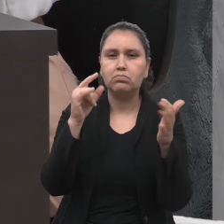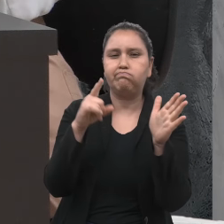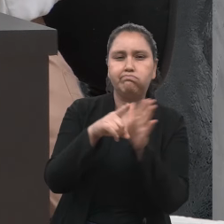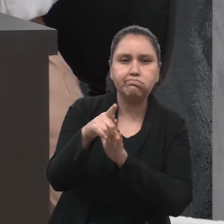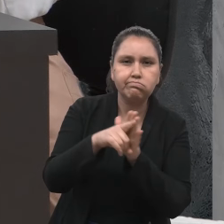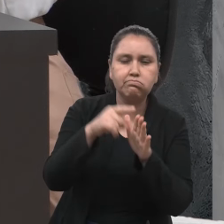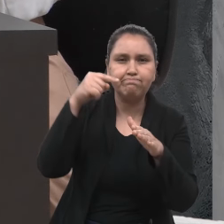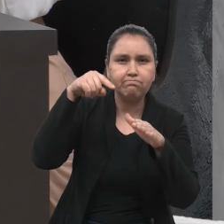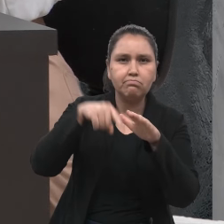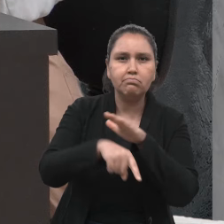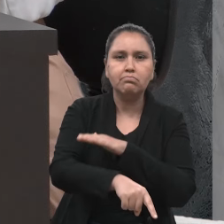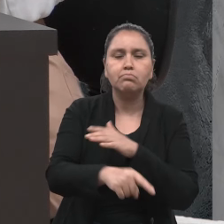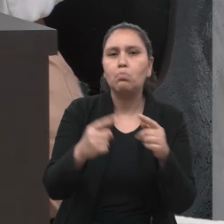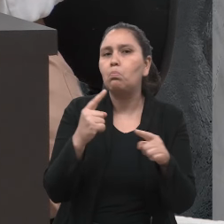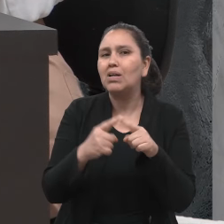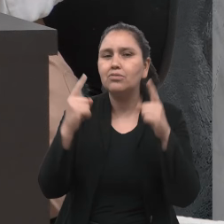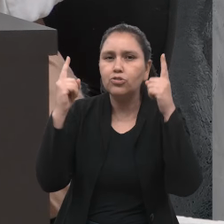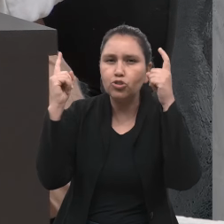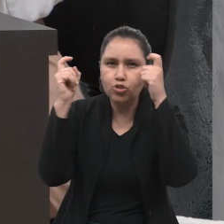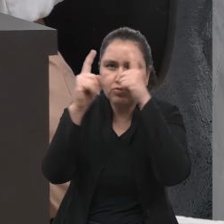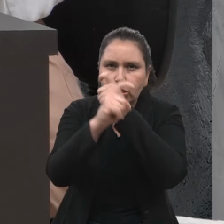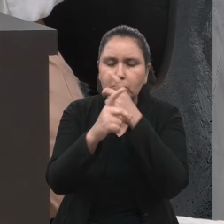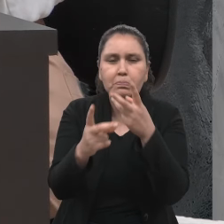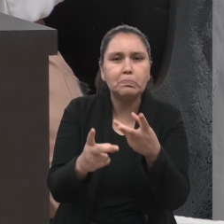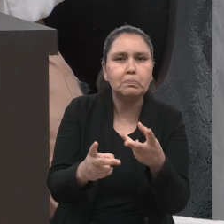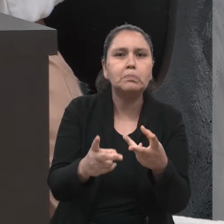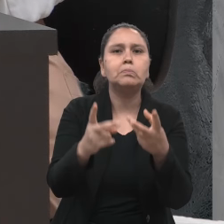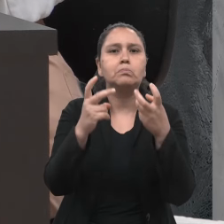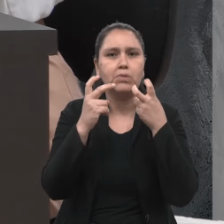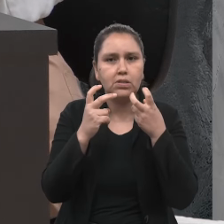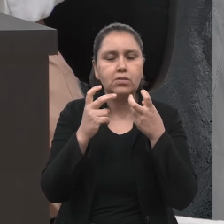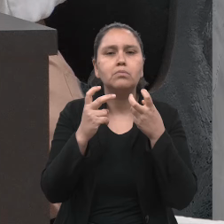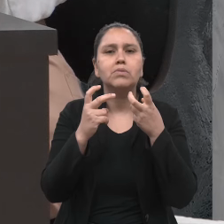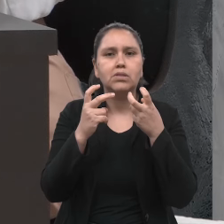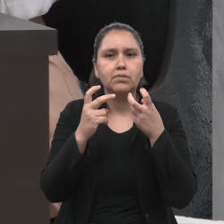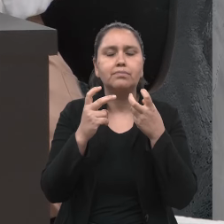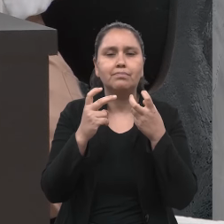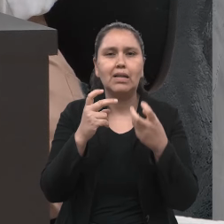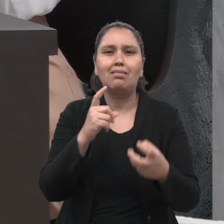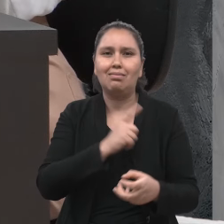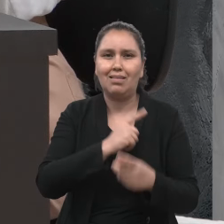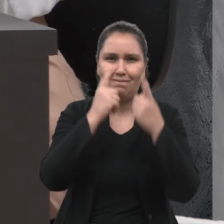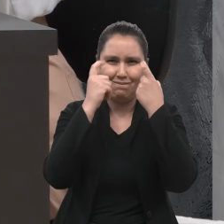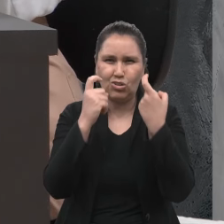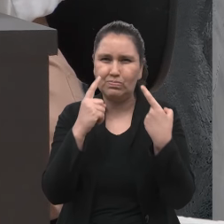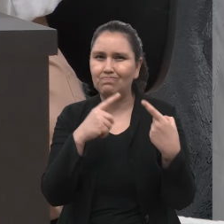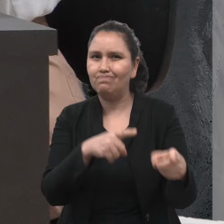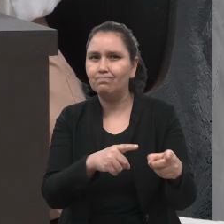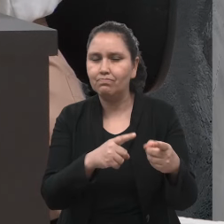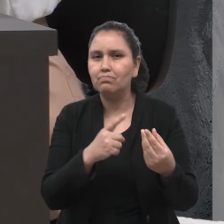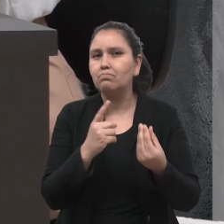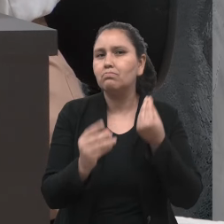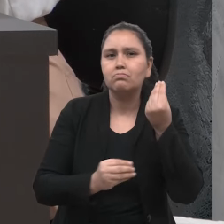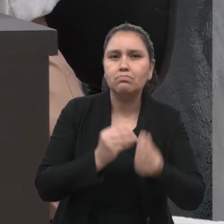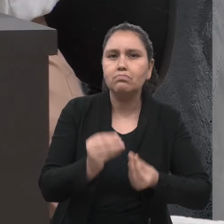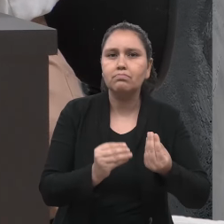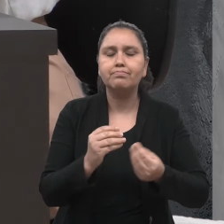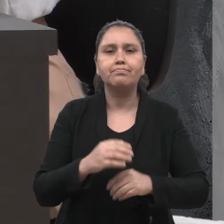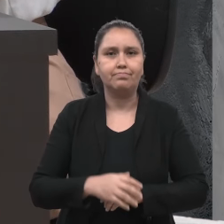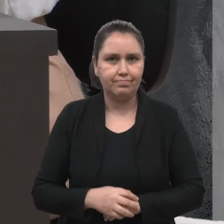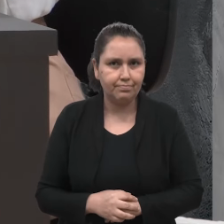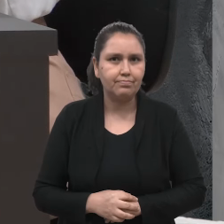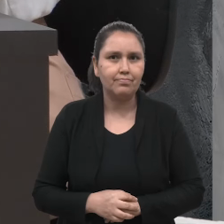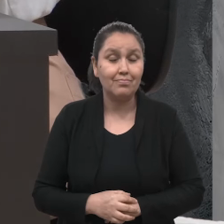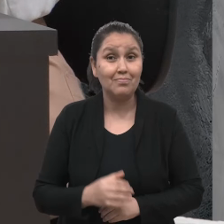pesquisa e tal, por que fica tão difícil para ela reconhecer que ela é vítima de violência? Bom dia, Cris. Obrigada pelo convite.